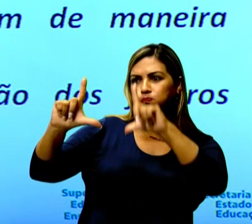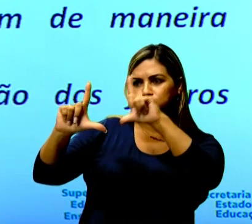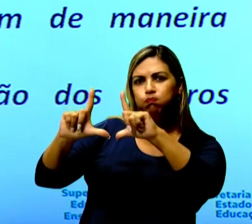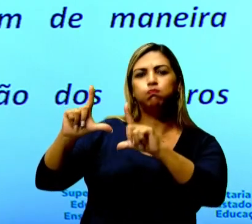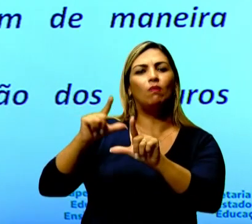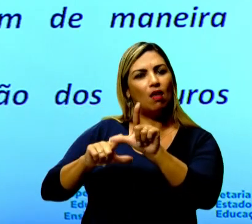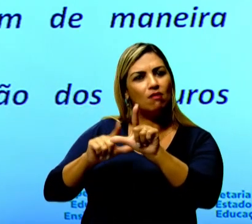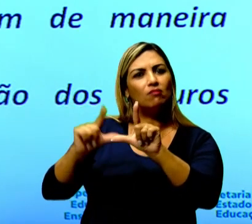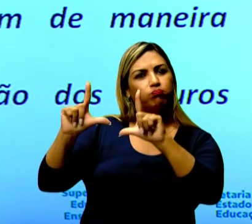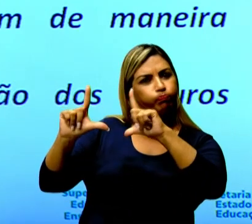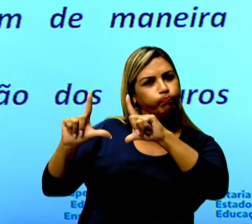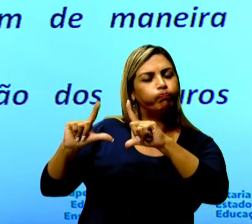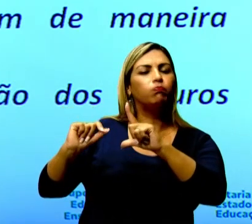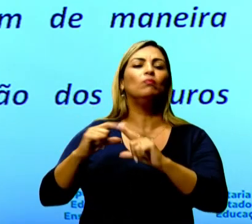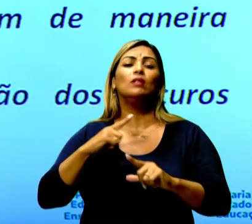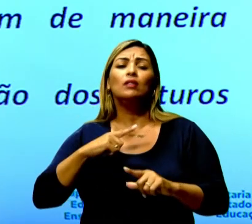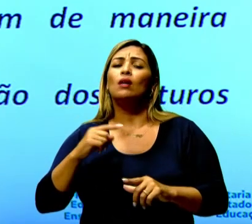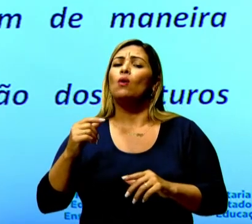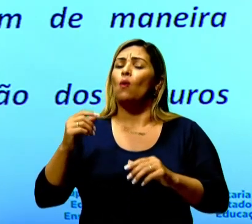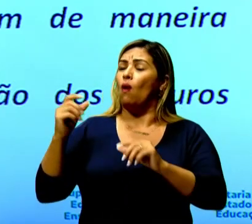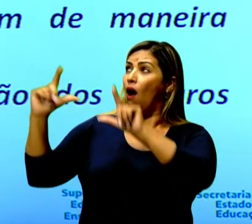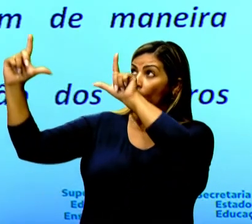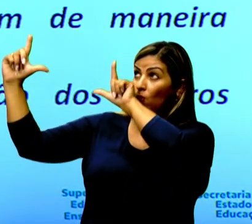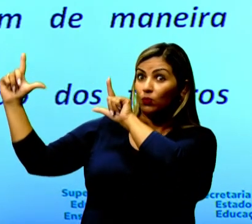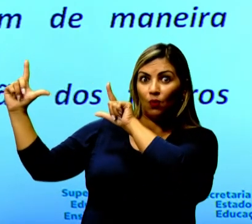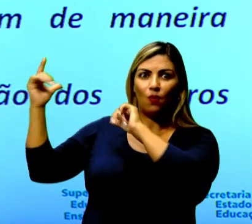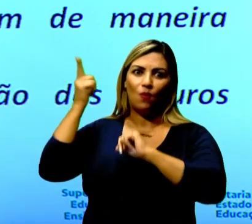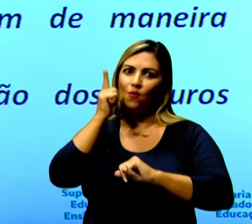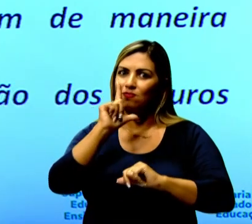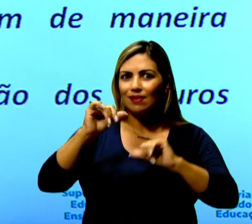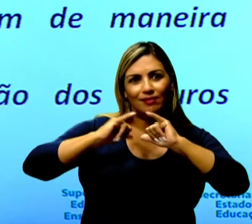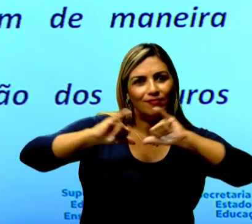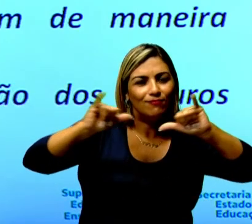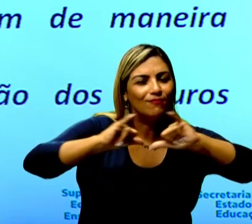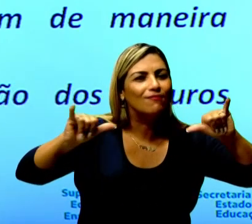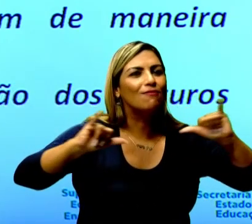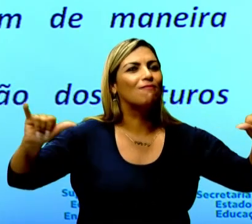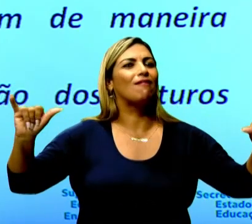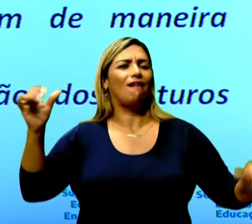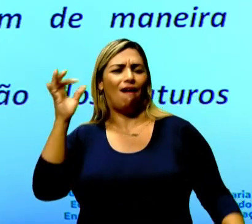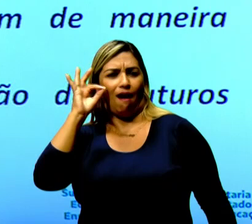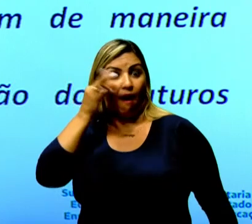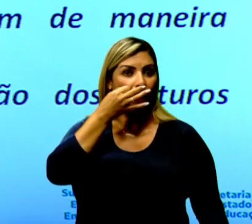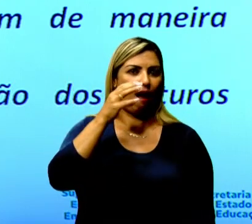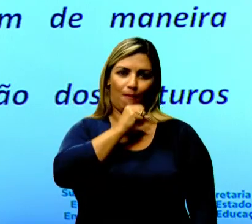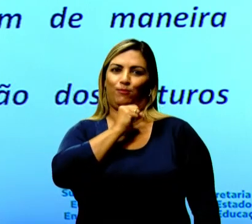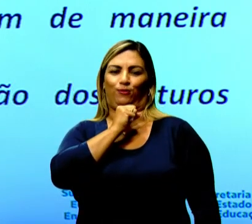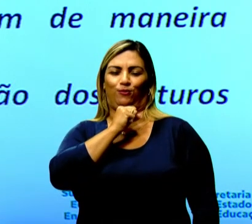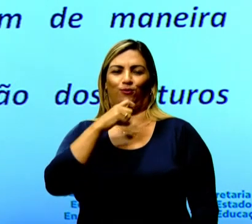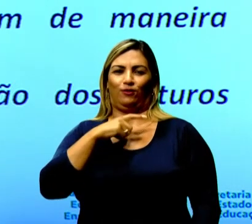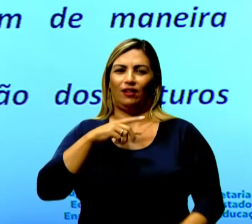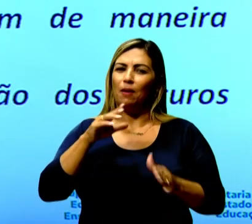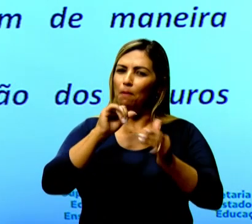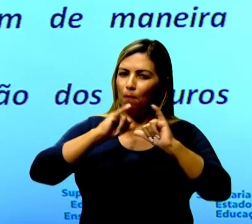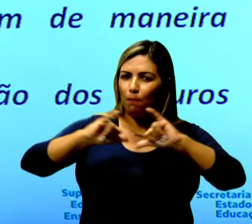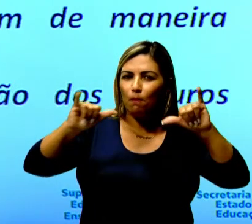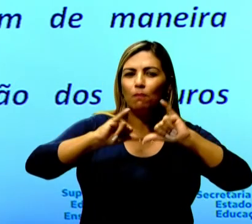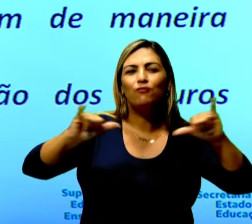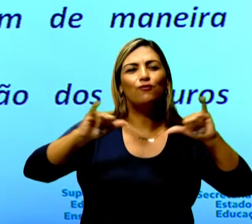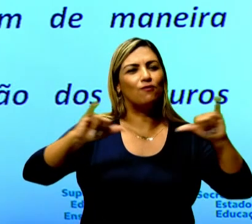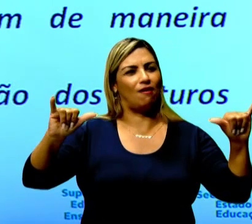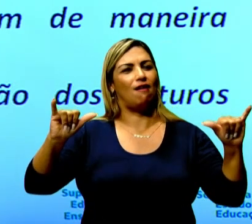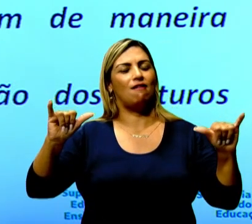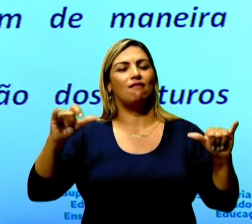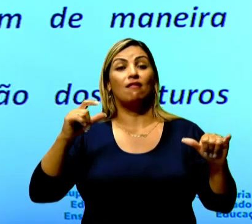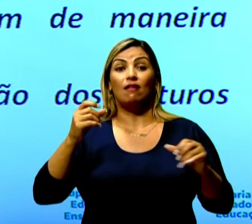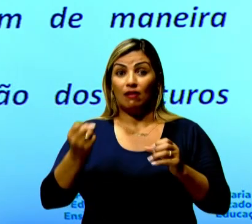comunicar uma mensagem de maneira praticamente instantânea é um texto publicitário criado para